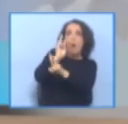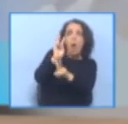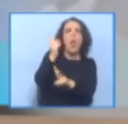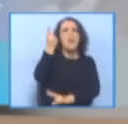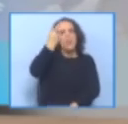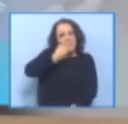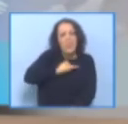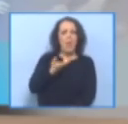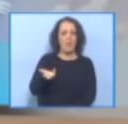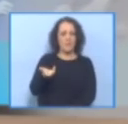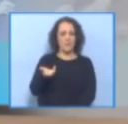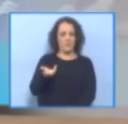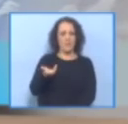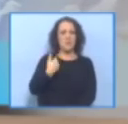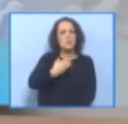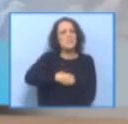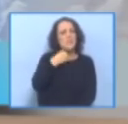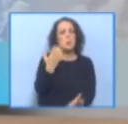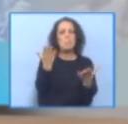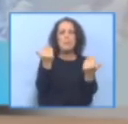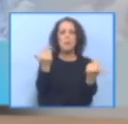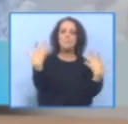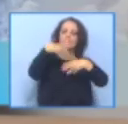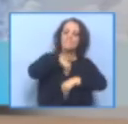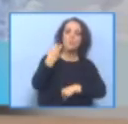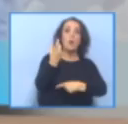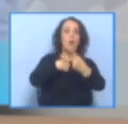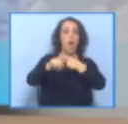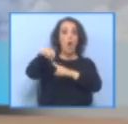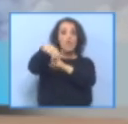é uma falta de cultura. Por exemplo, nos países